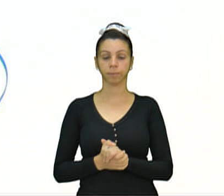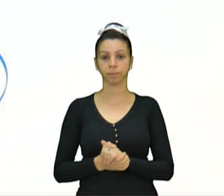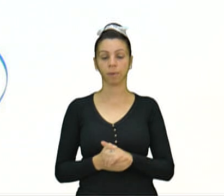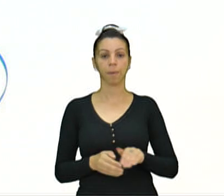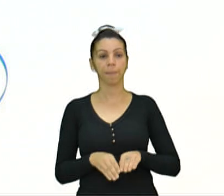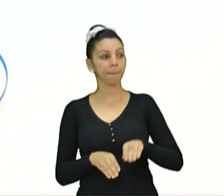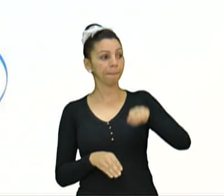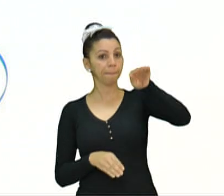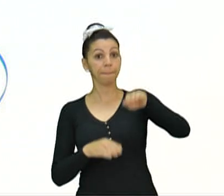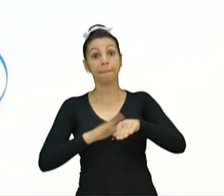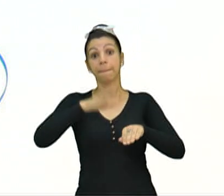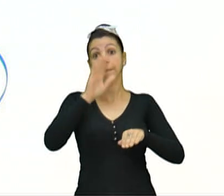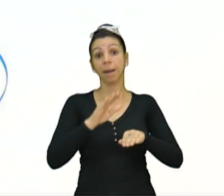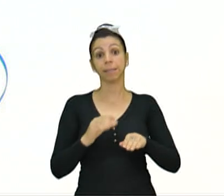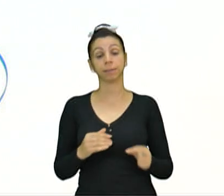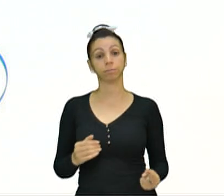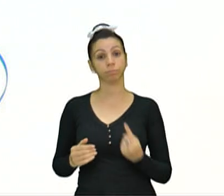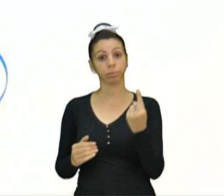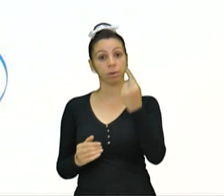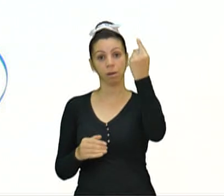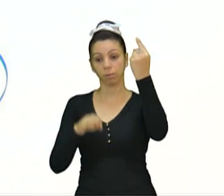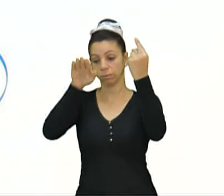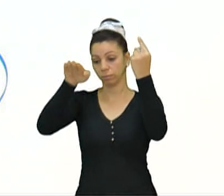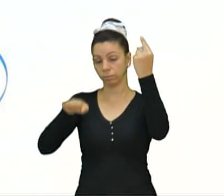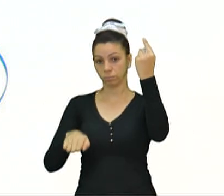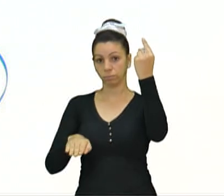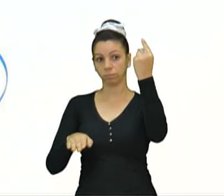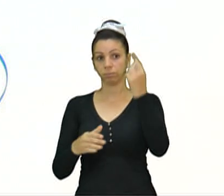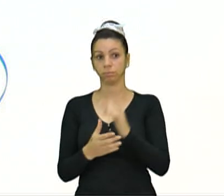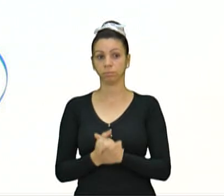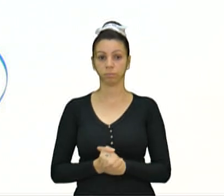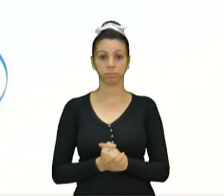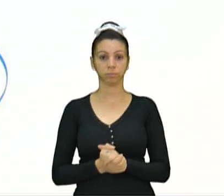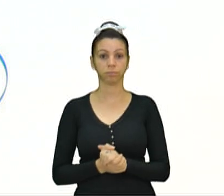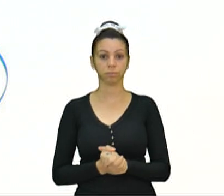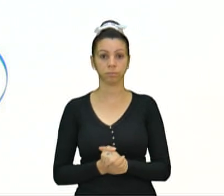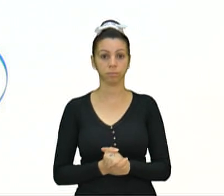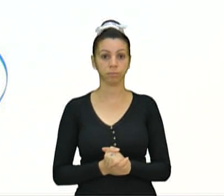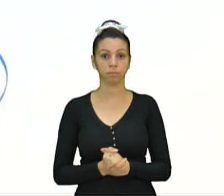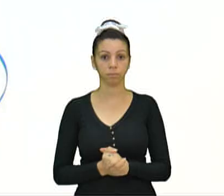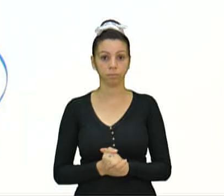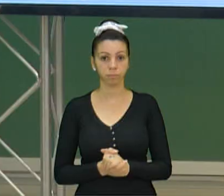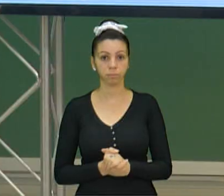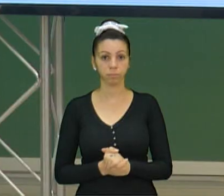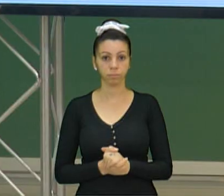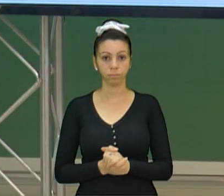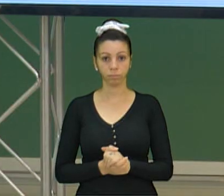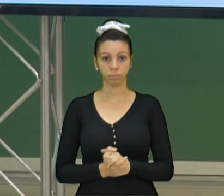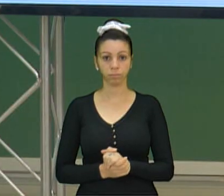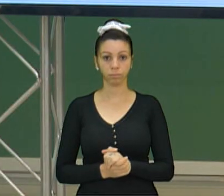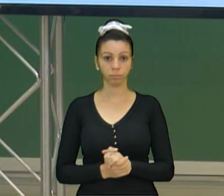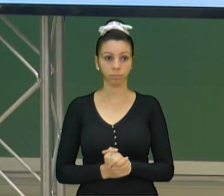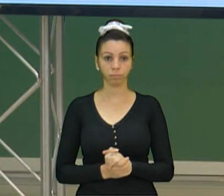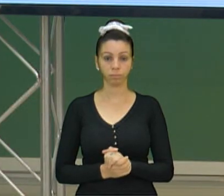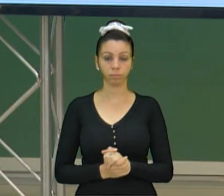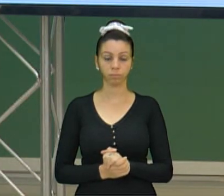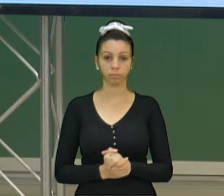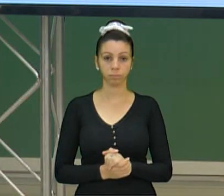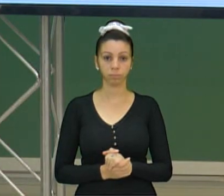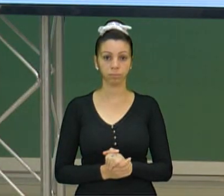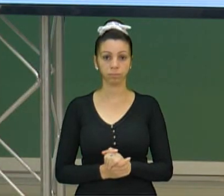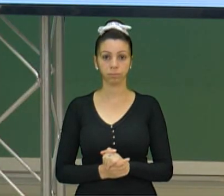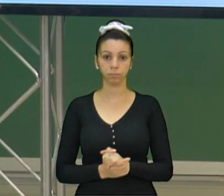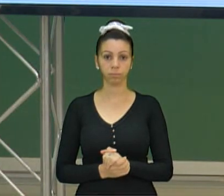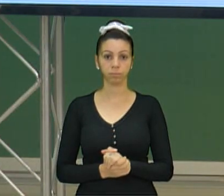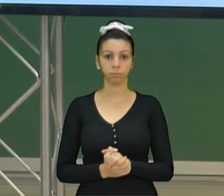o Hodori. Ou seja, tall, taller. Hodori is fatter than Vinícius.